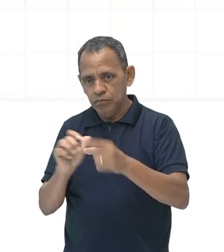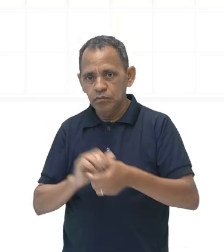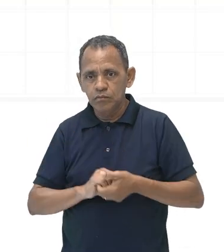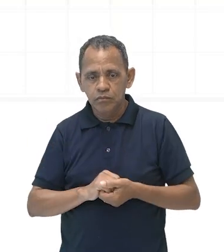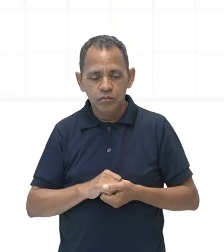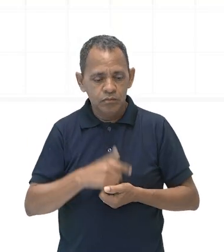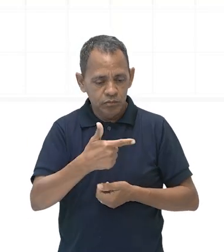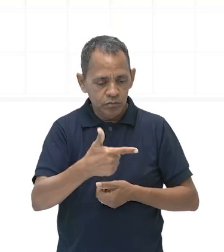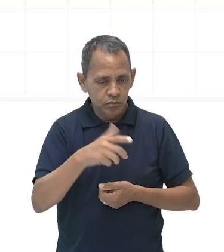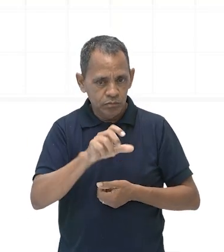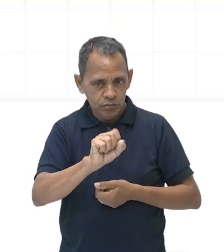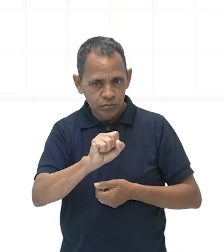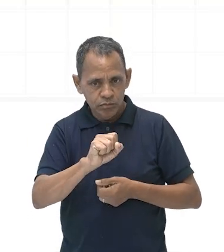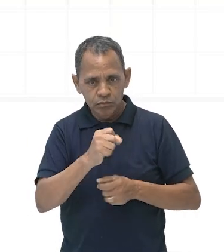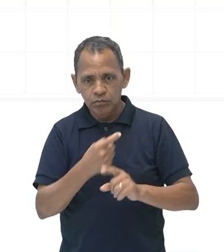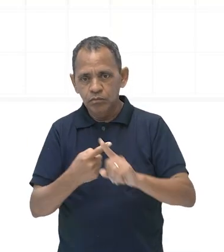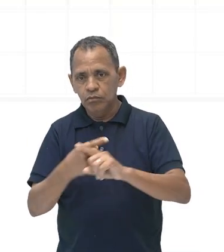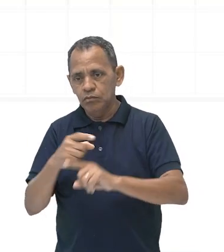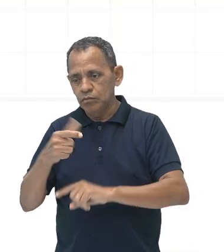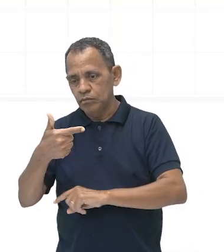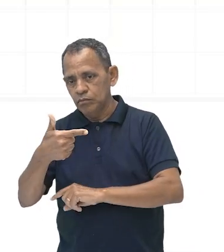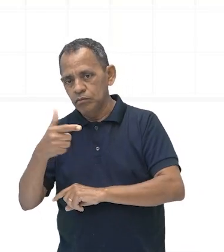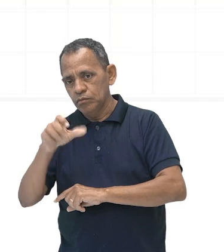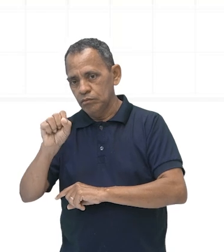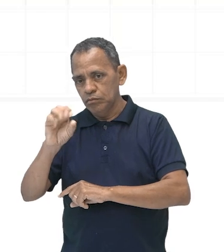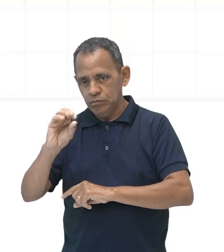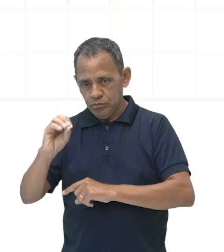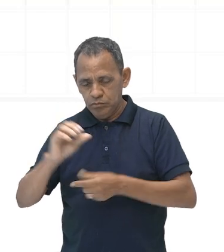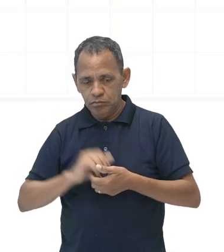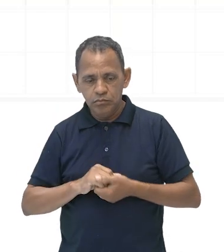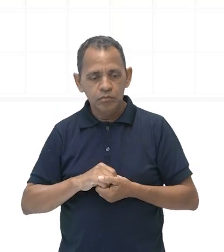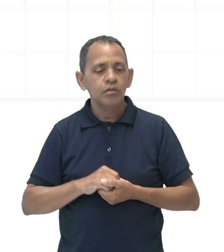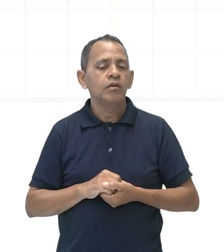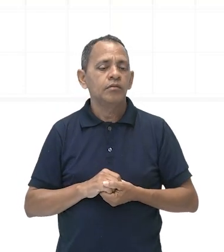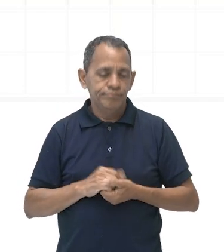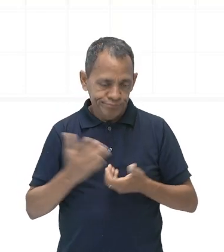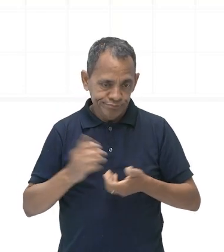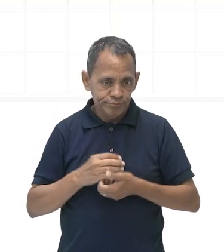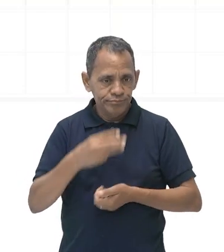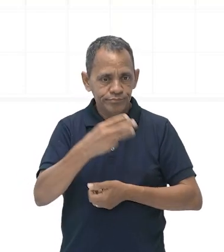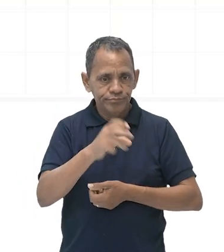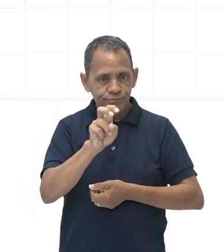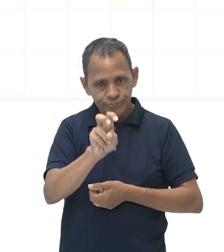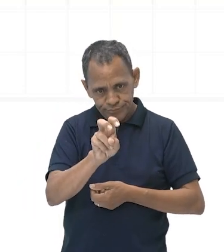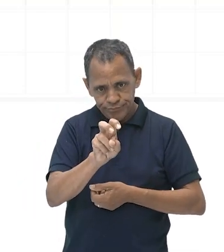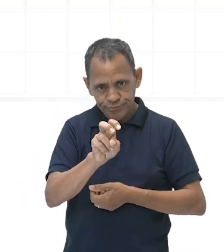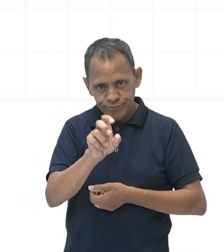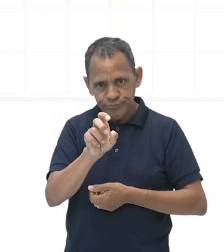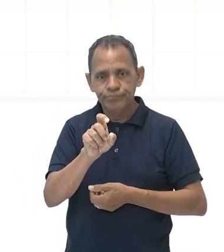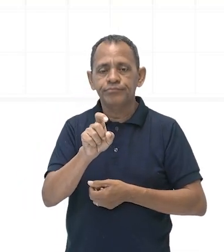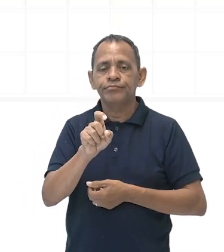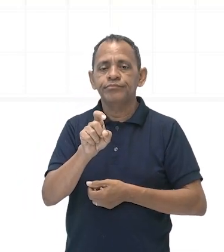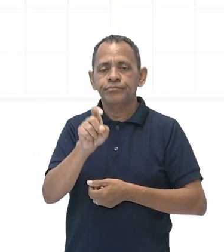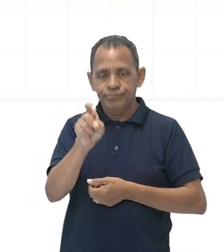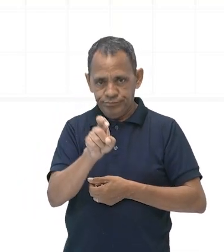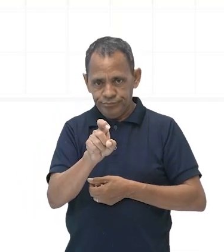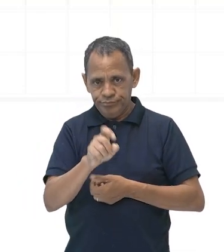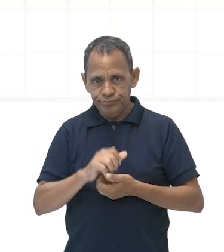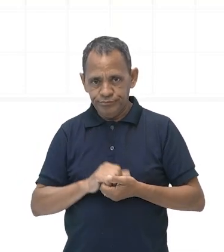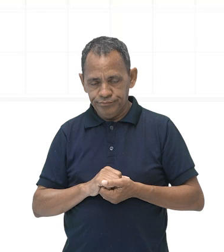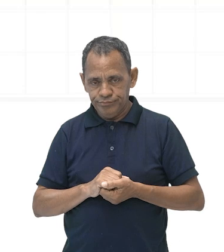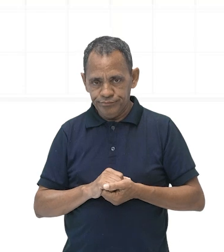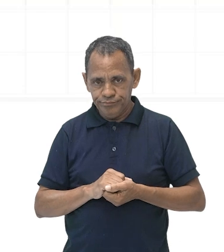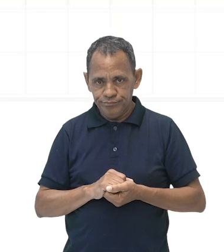28 vezes 280. Então, 35 vezes x vai ser o 35x. E